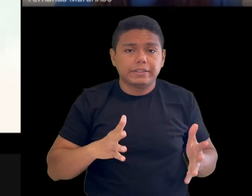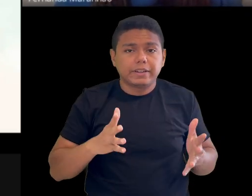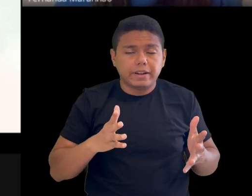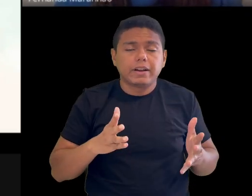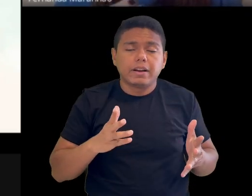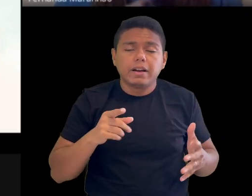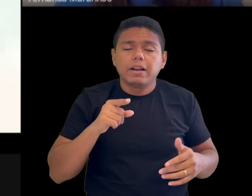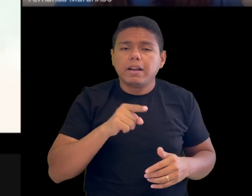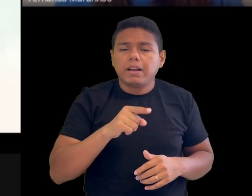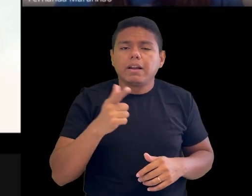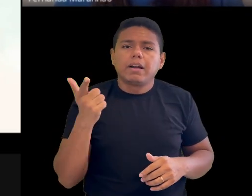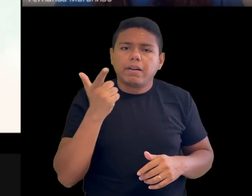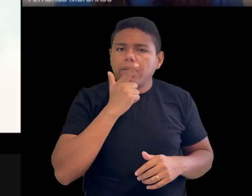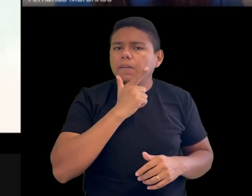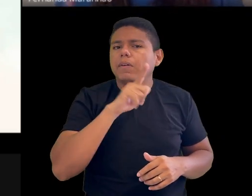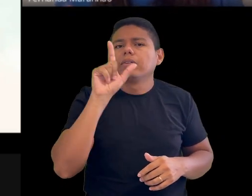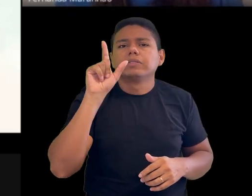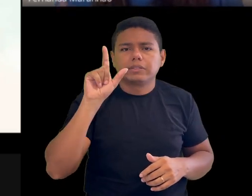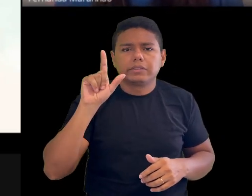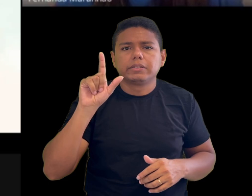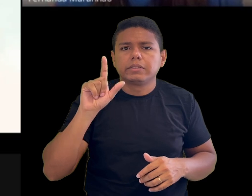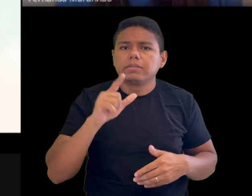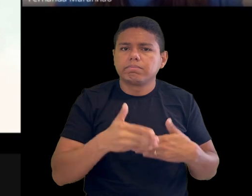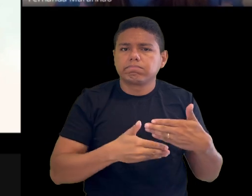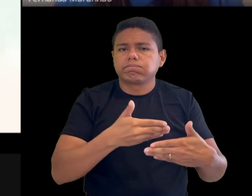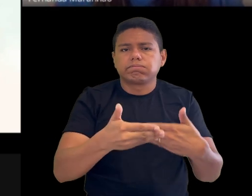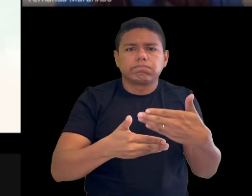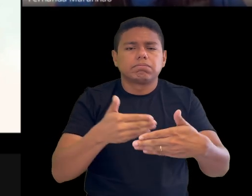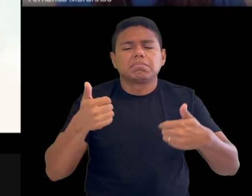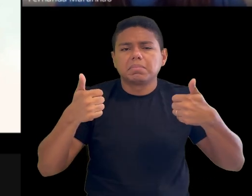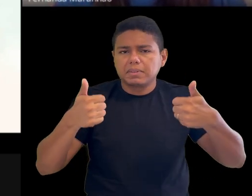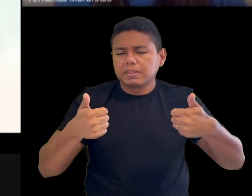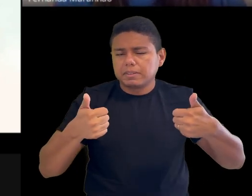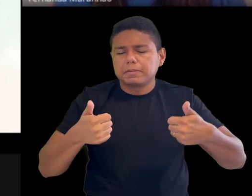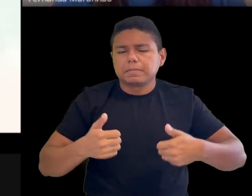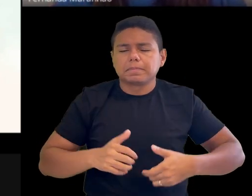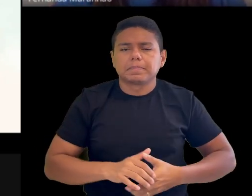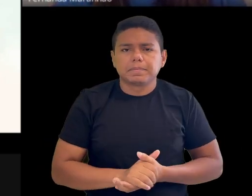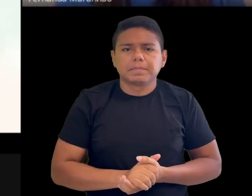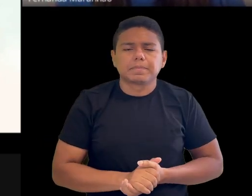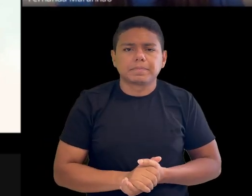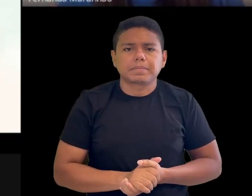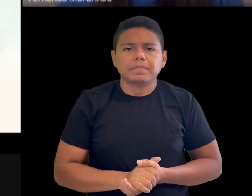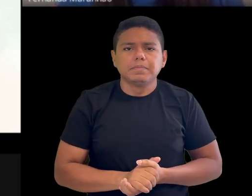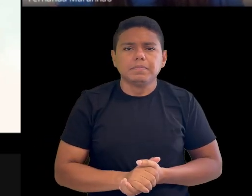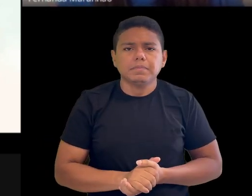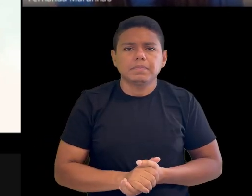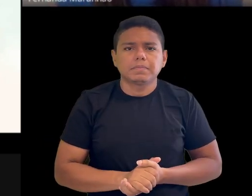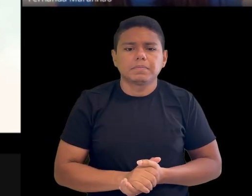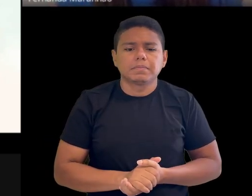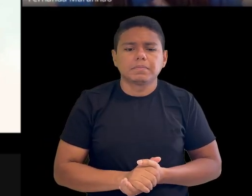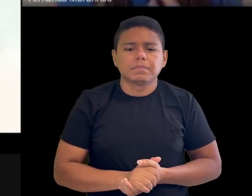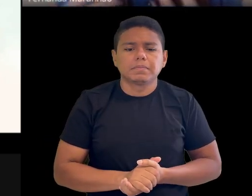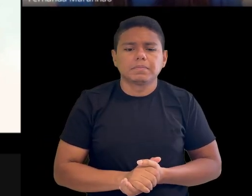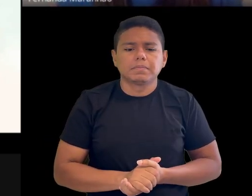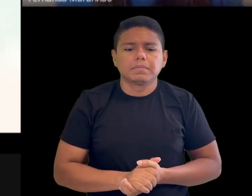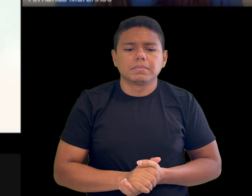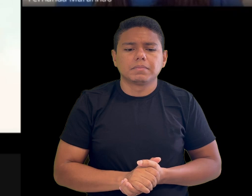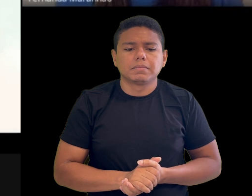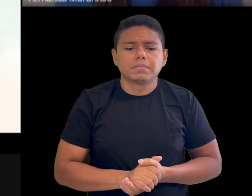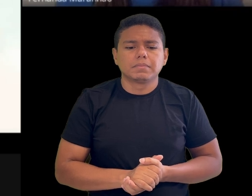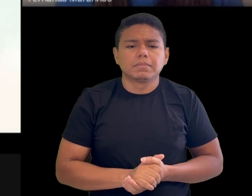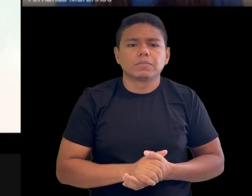de pré-eclâmpsia para tomar as medidas cabíveis para essa condição específica. Por fim, outro